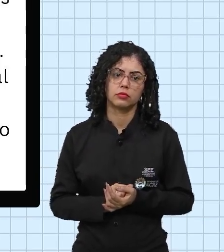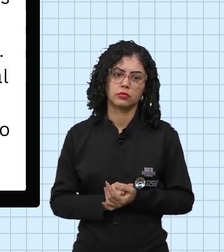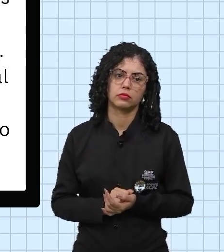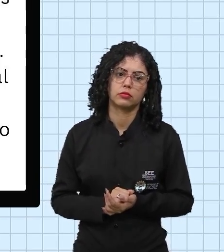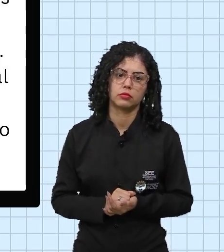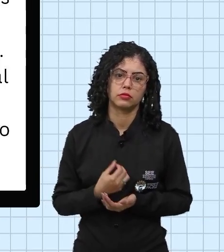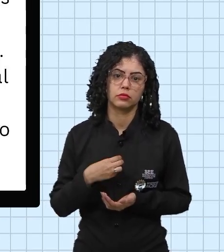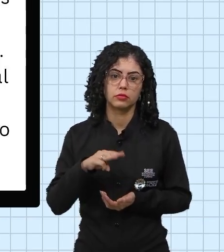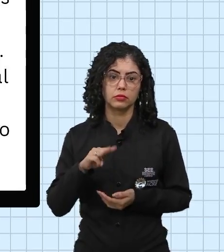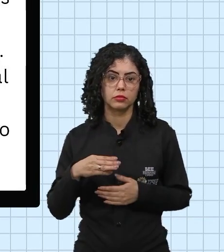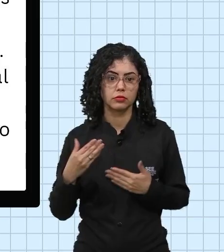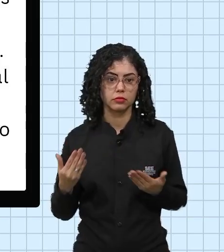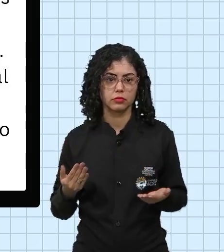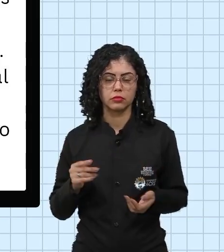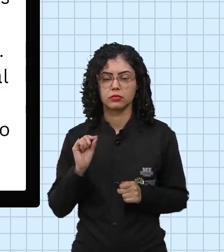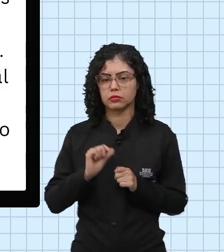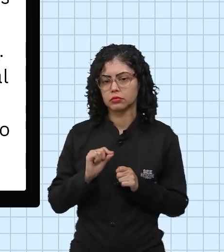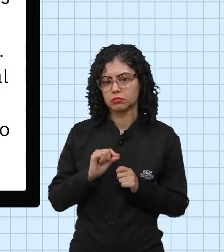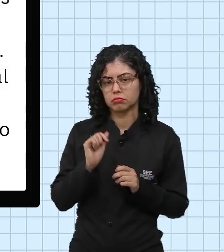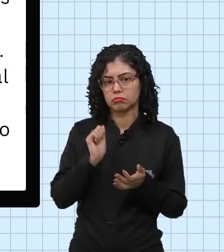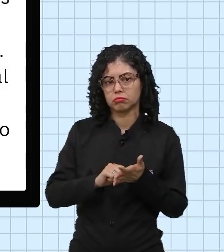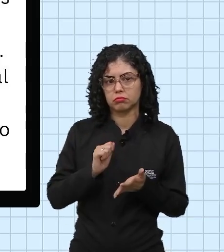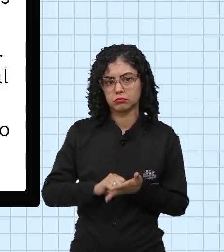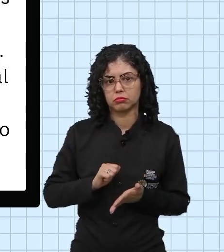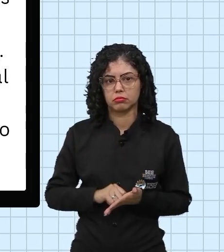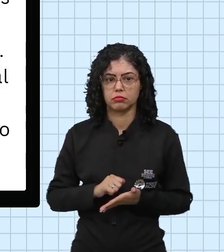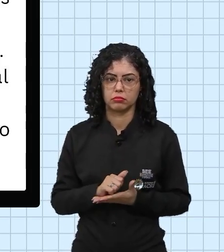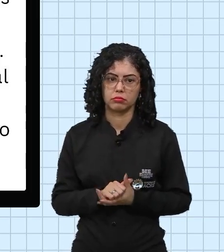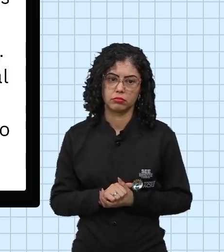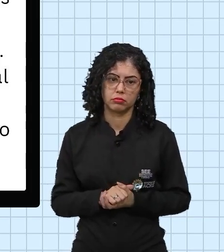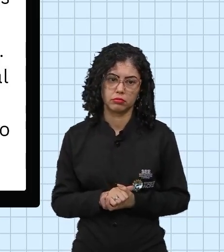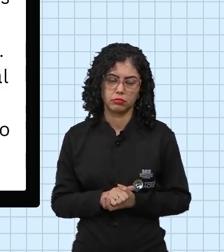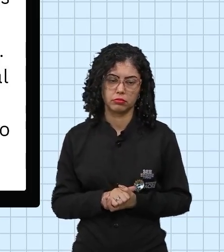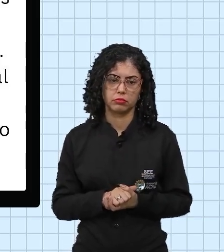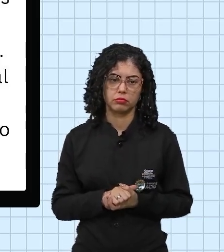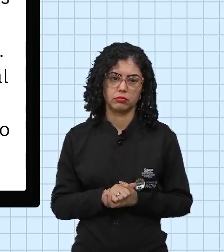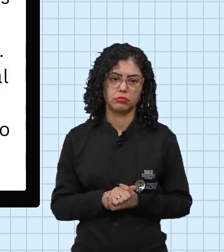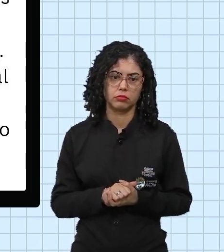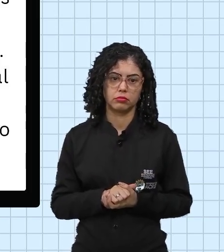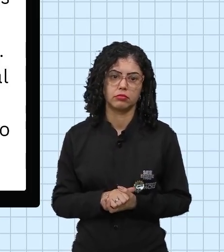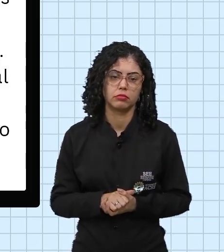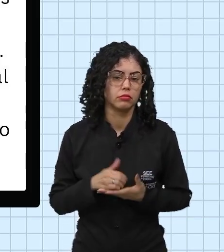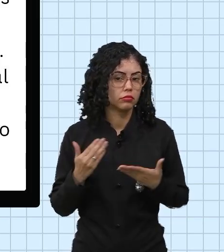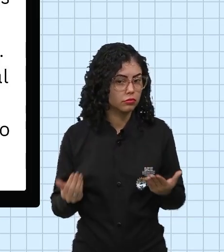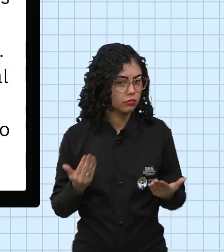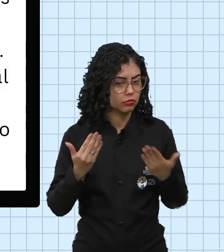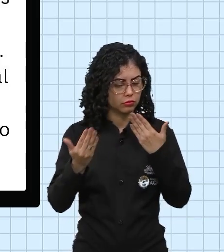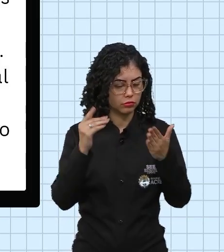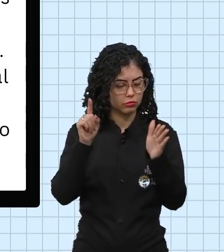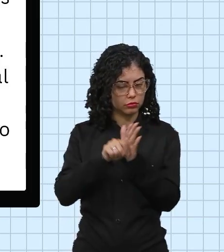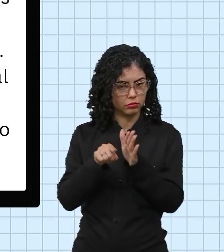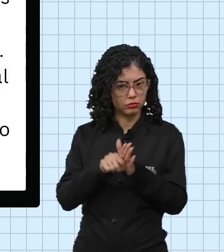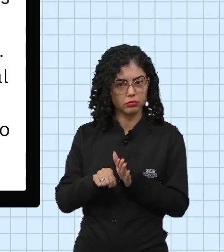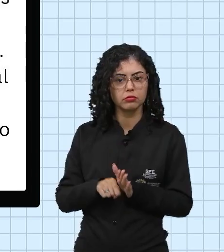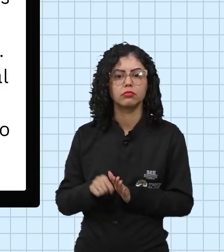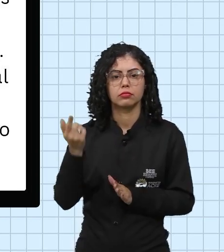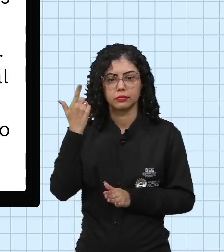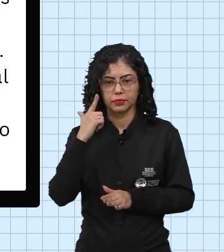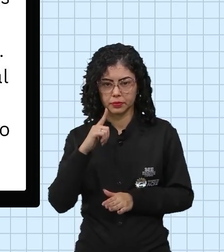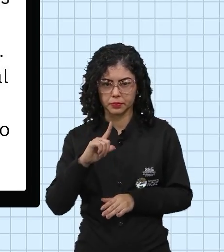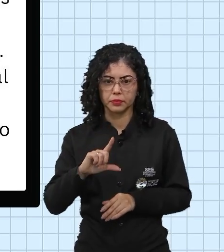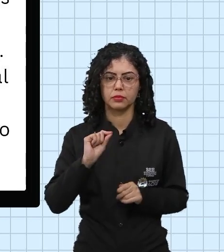aqui da situação? Quem foi que escreveu esse trecho? Então, quando você faz essas perguntas, você